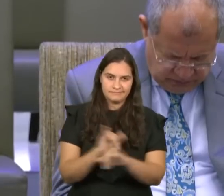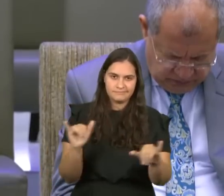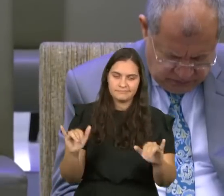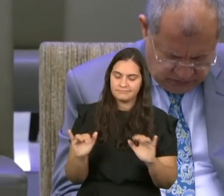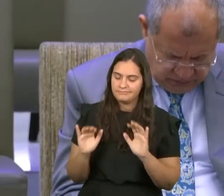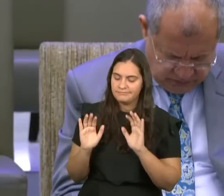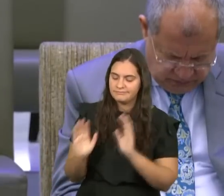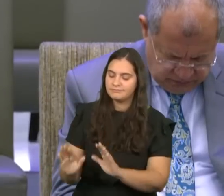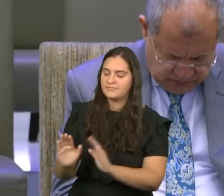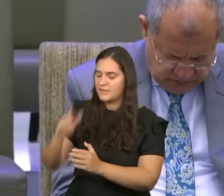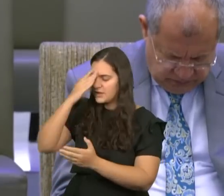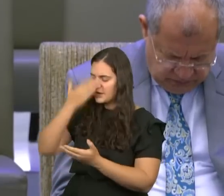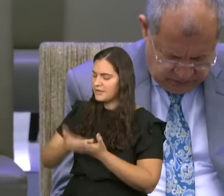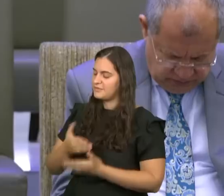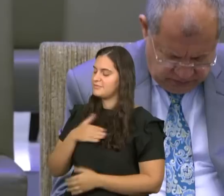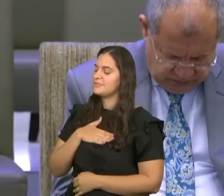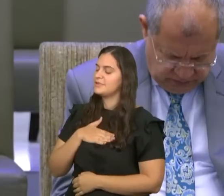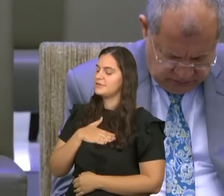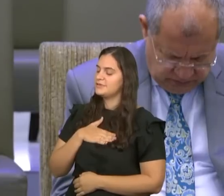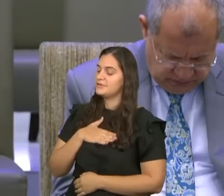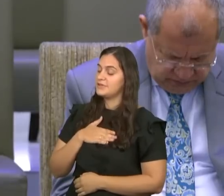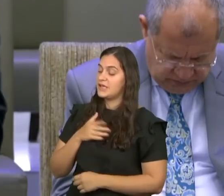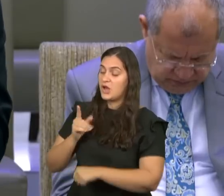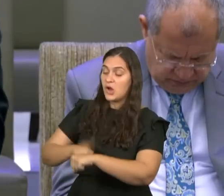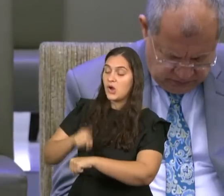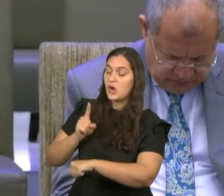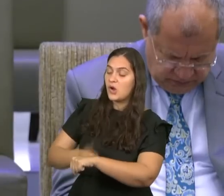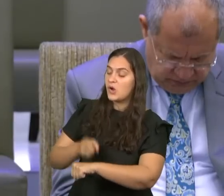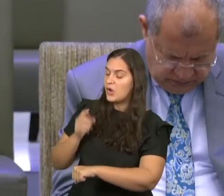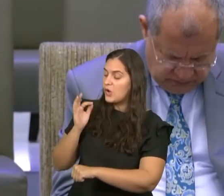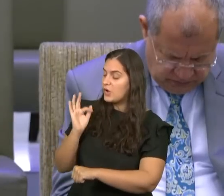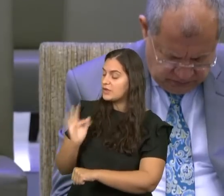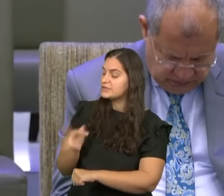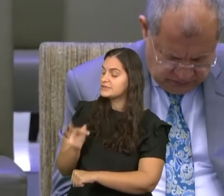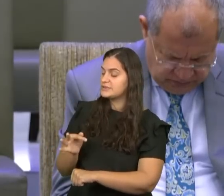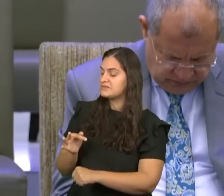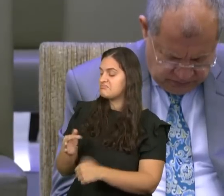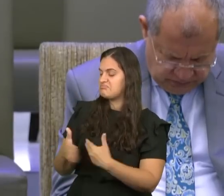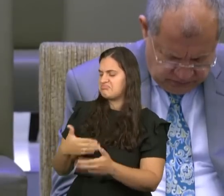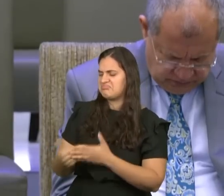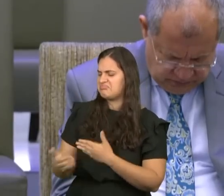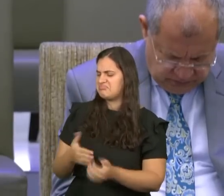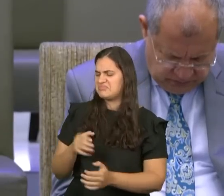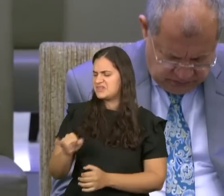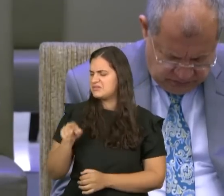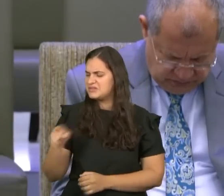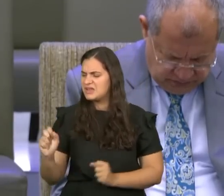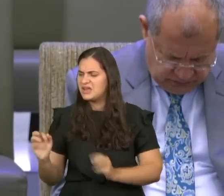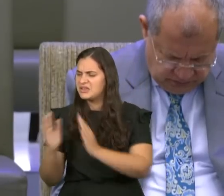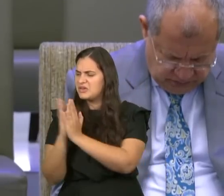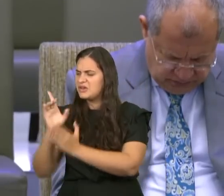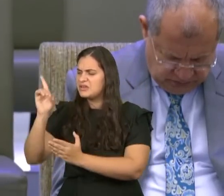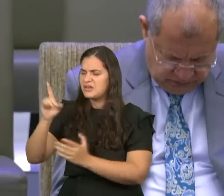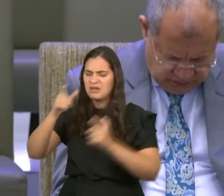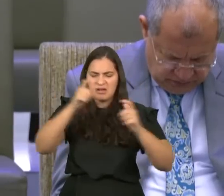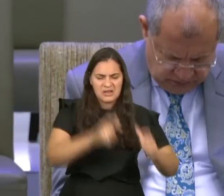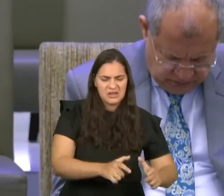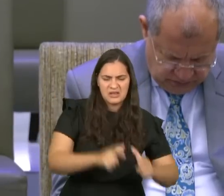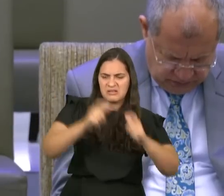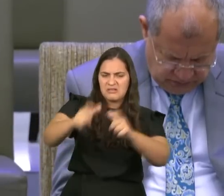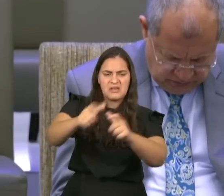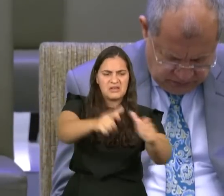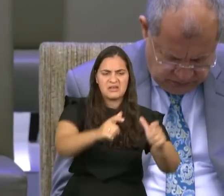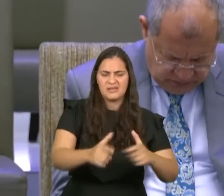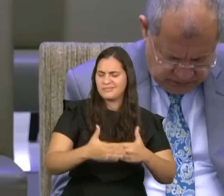Creia em mim está chegando a hora em que já não importará se você adora o pai neste Monte ou